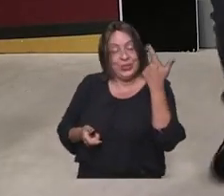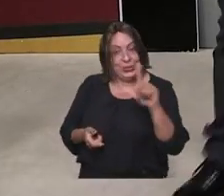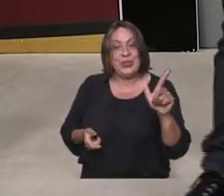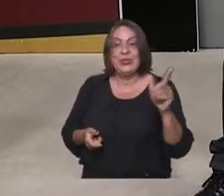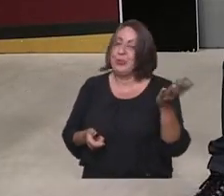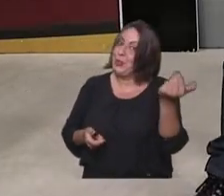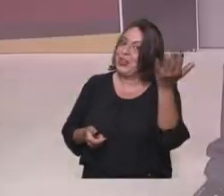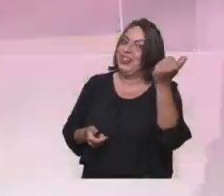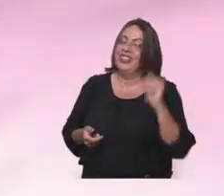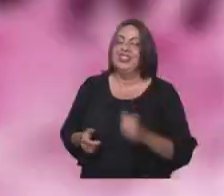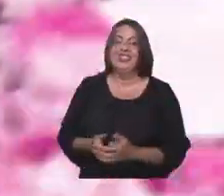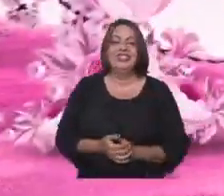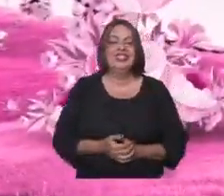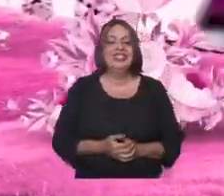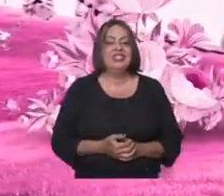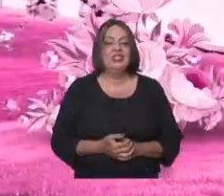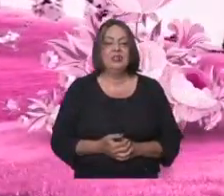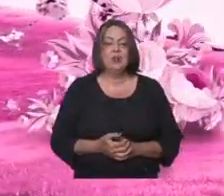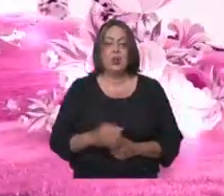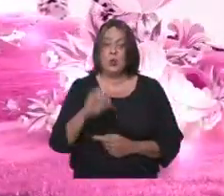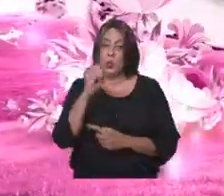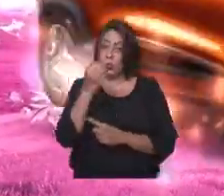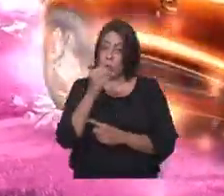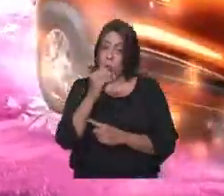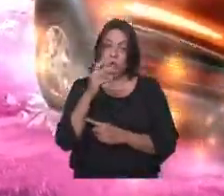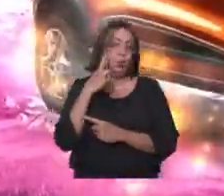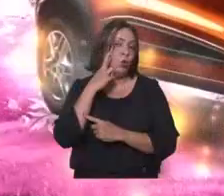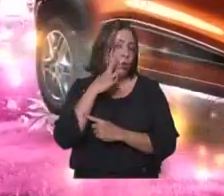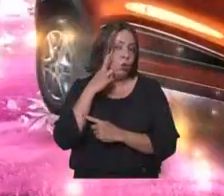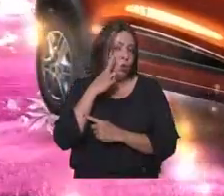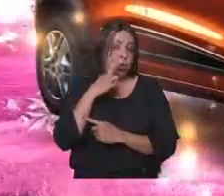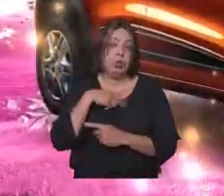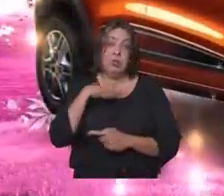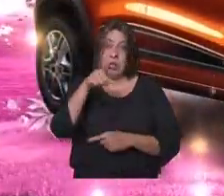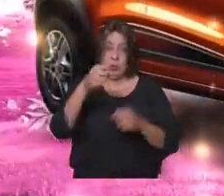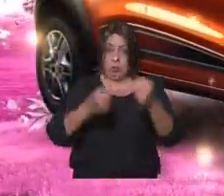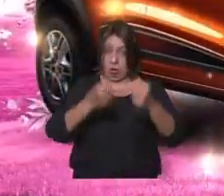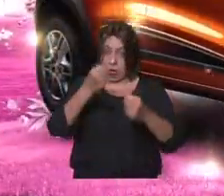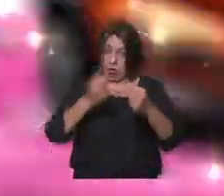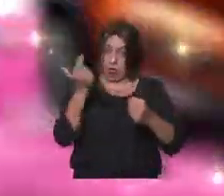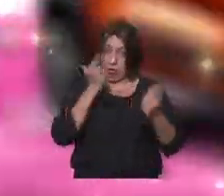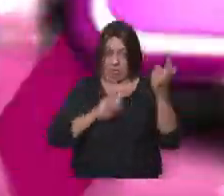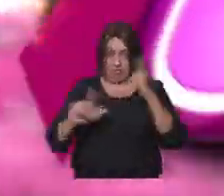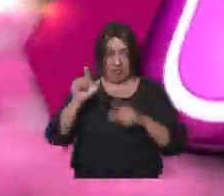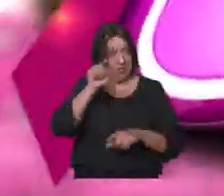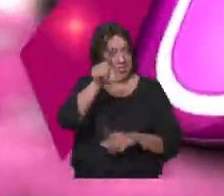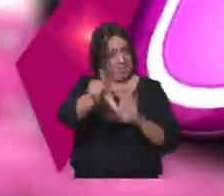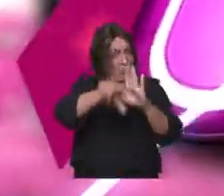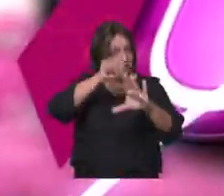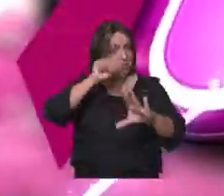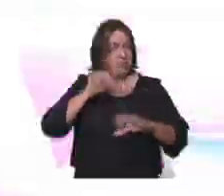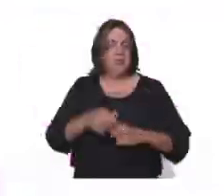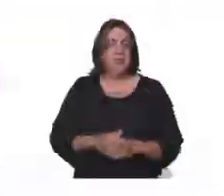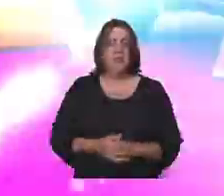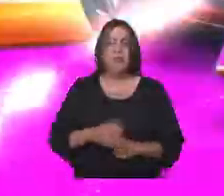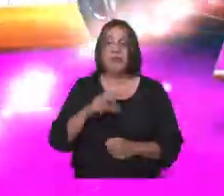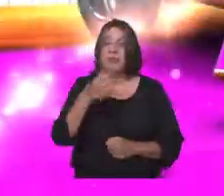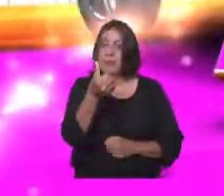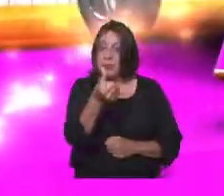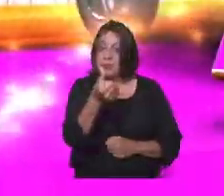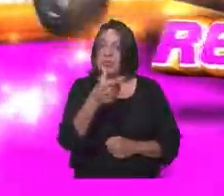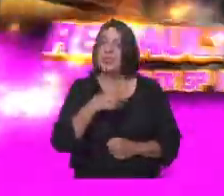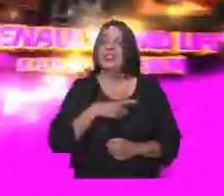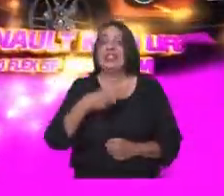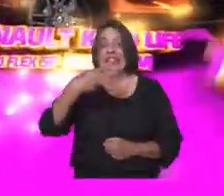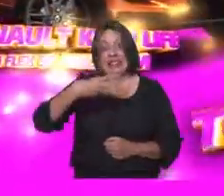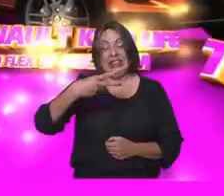Vamos lá. Roda! O outubro é rosa, mas a cor do carro que você vai ganhar no Caju Cap é você quem escolhe. Dia 6 tem um Renault Kwid